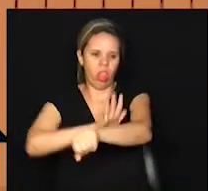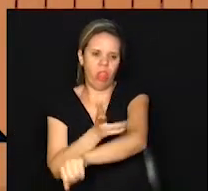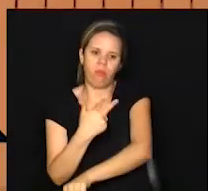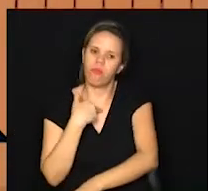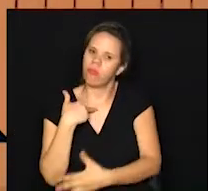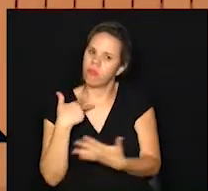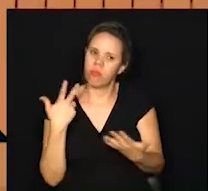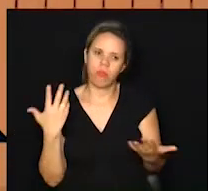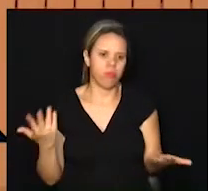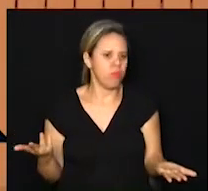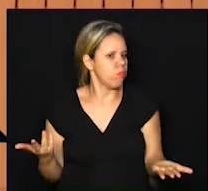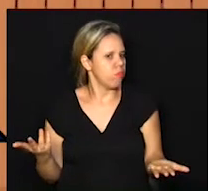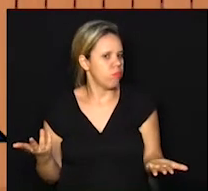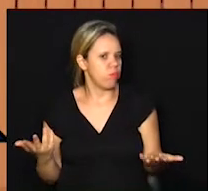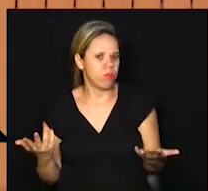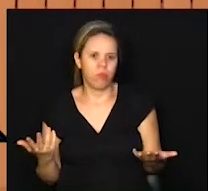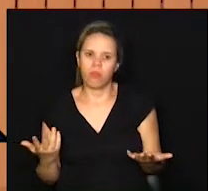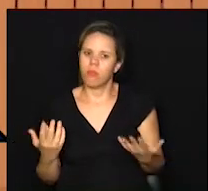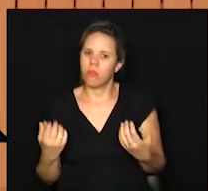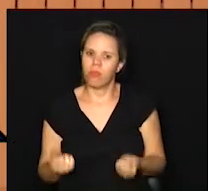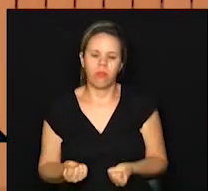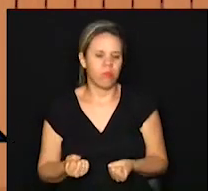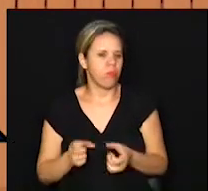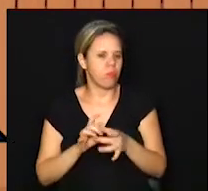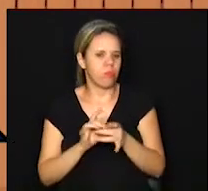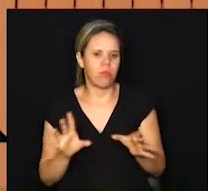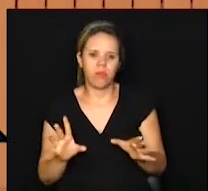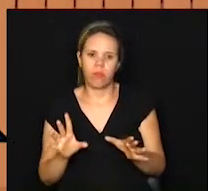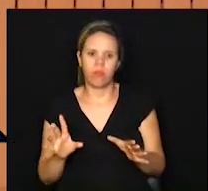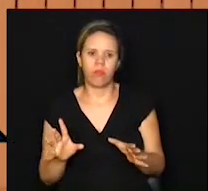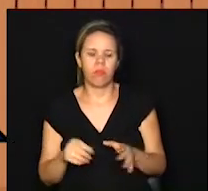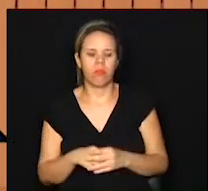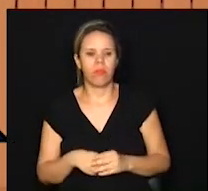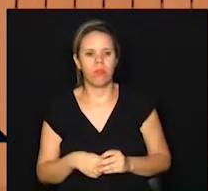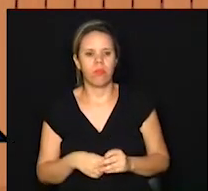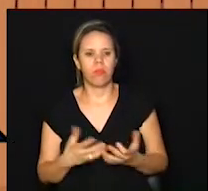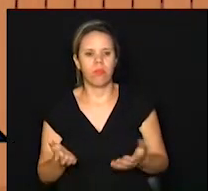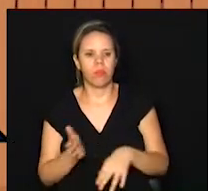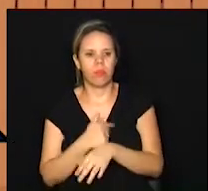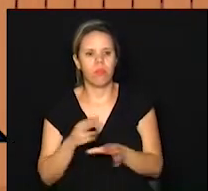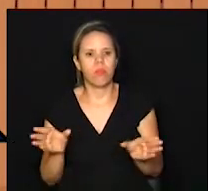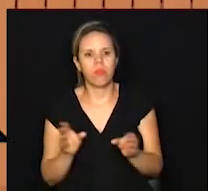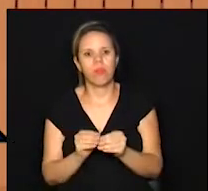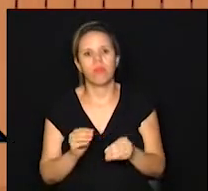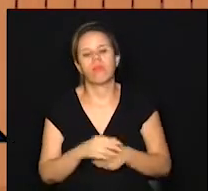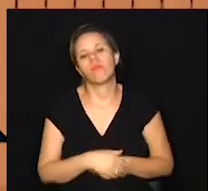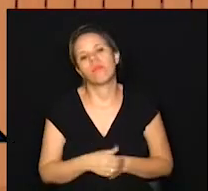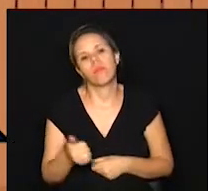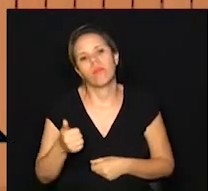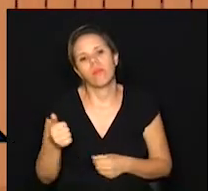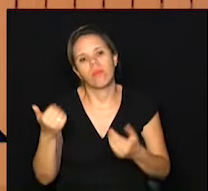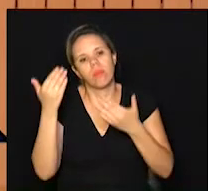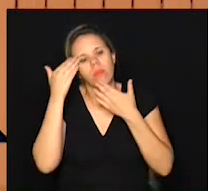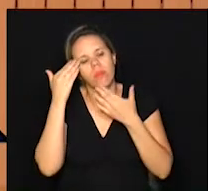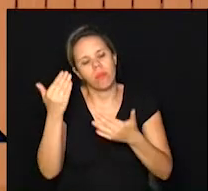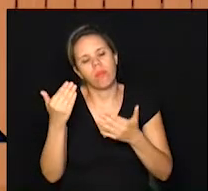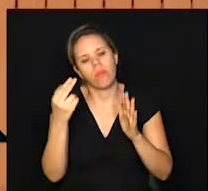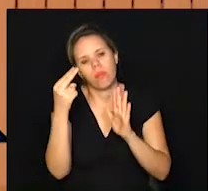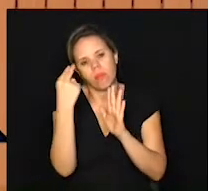é inafiançável e inaceitável. Então, eu queria, antes de concluir, primeiro fazer um